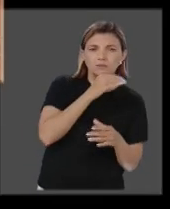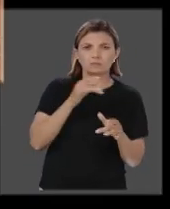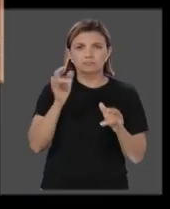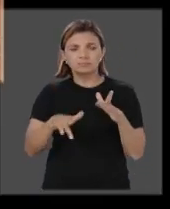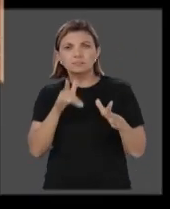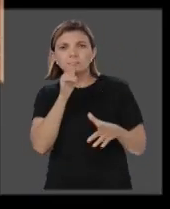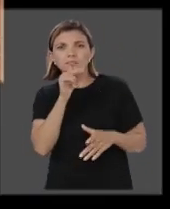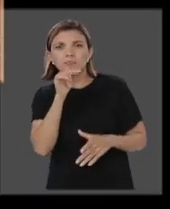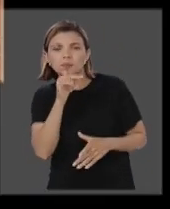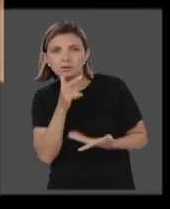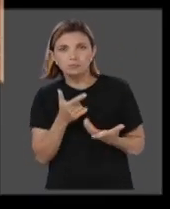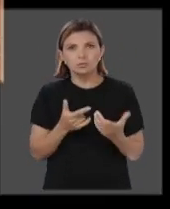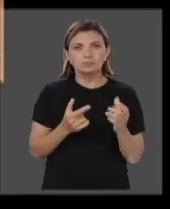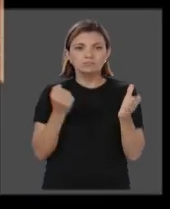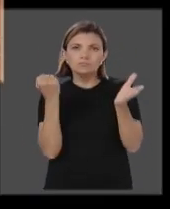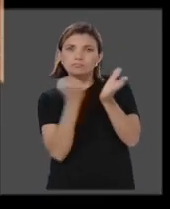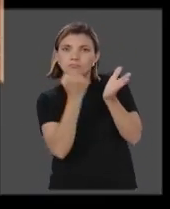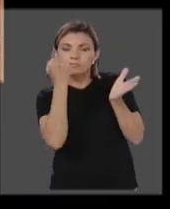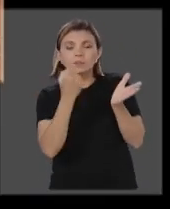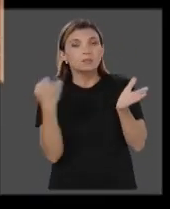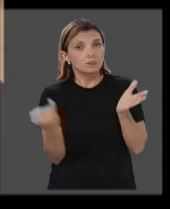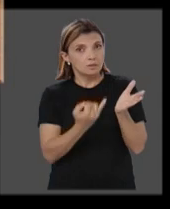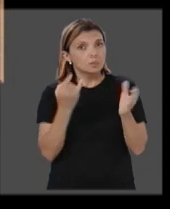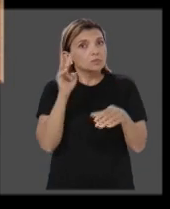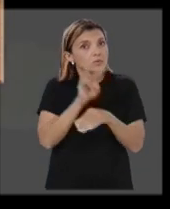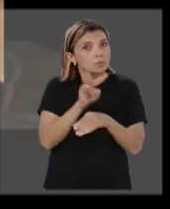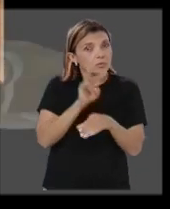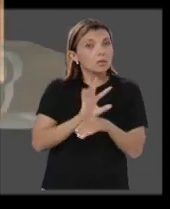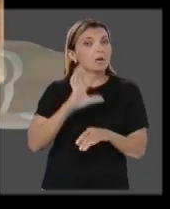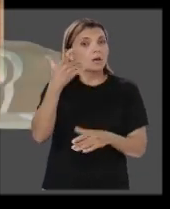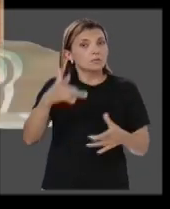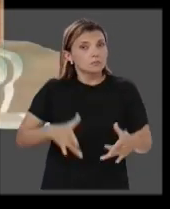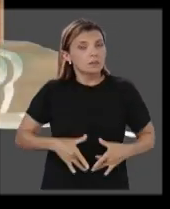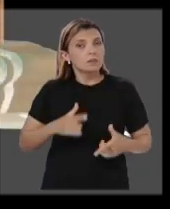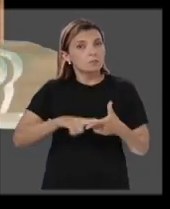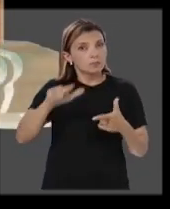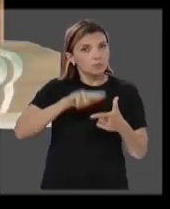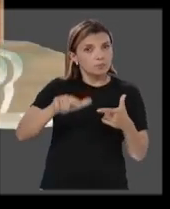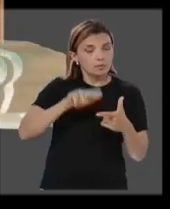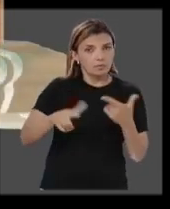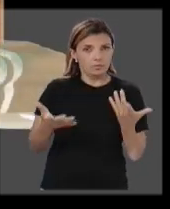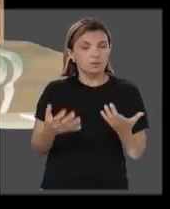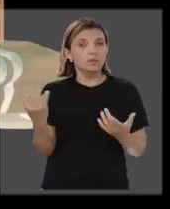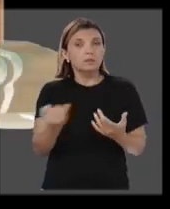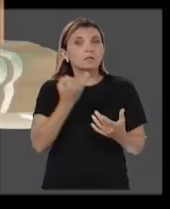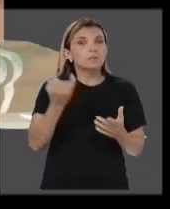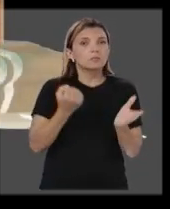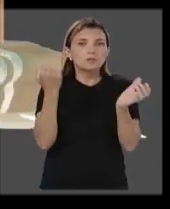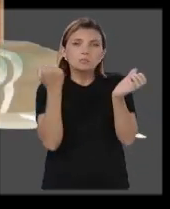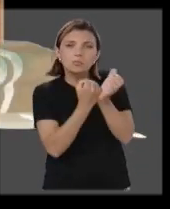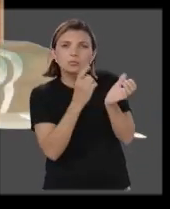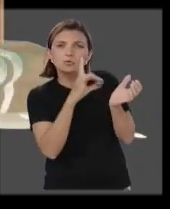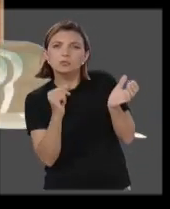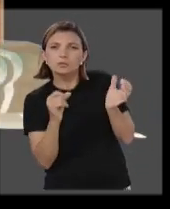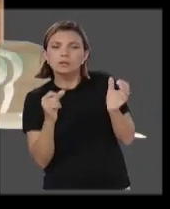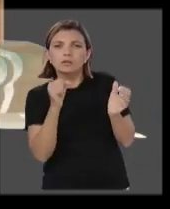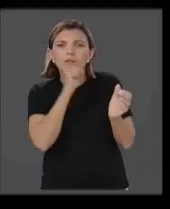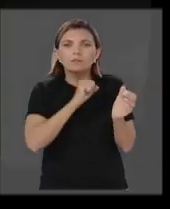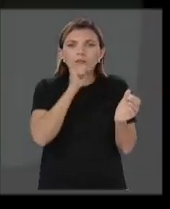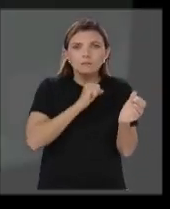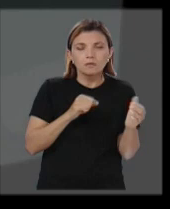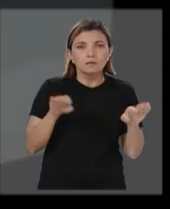umidade, local de armazenamento e validade dos produtos são alguns dos problemas mais comuns que interferem na qualidade dos